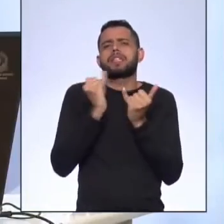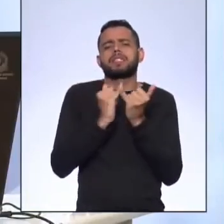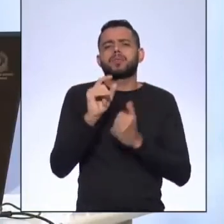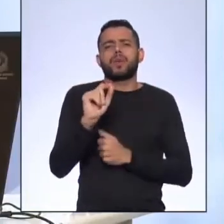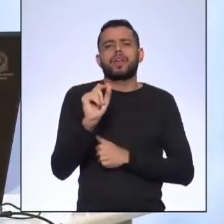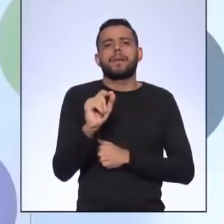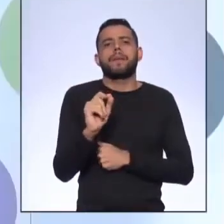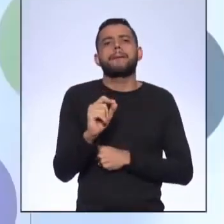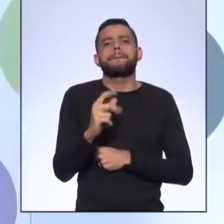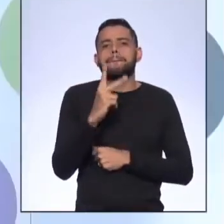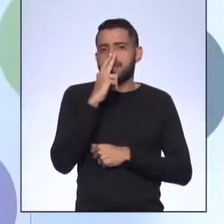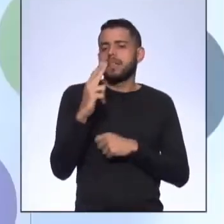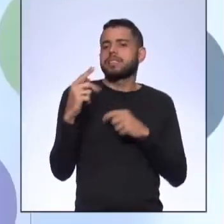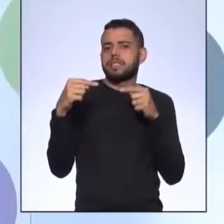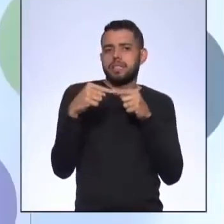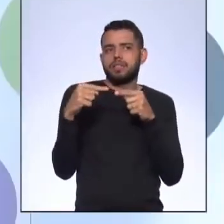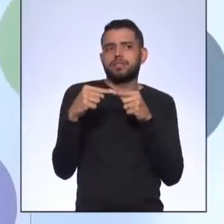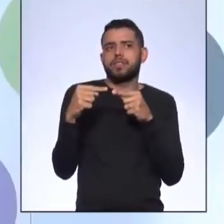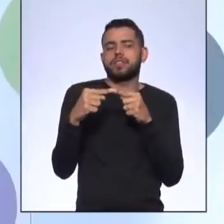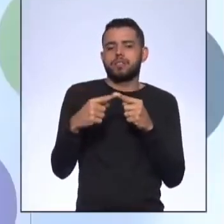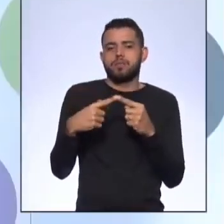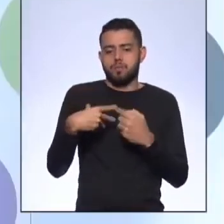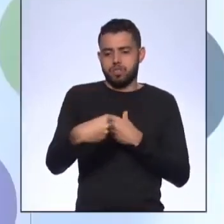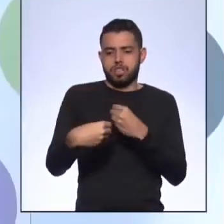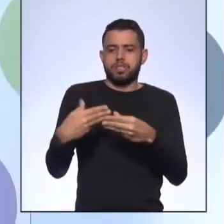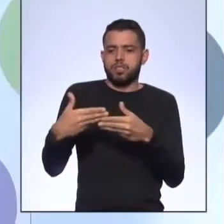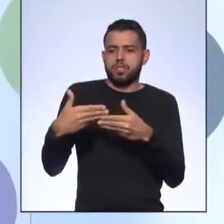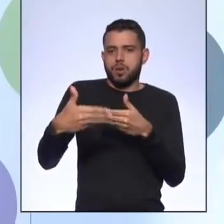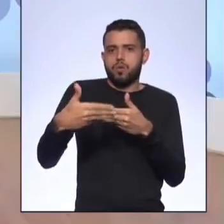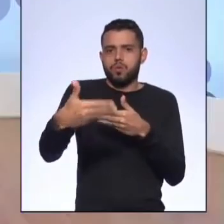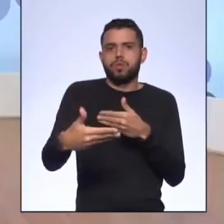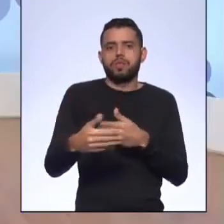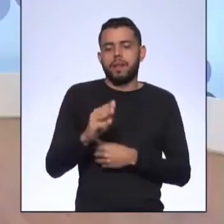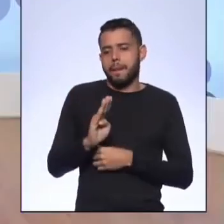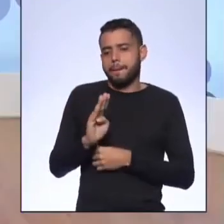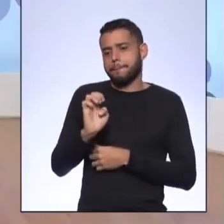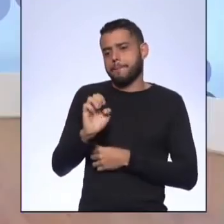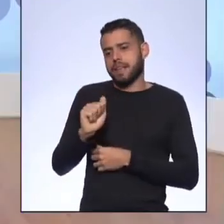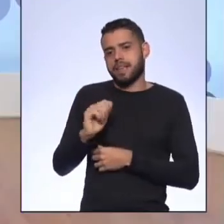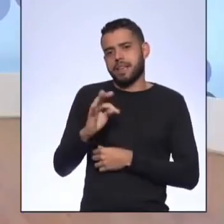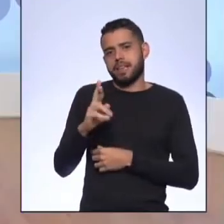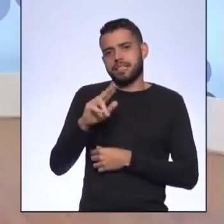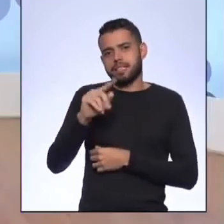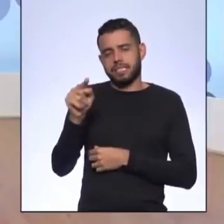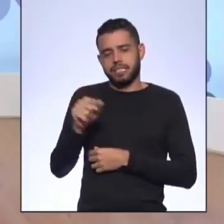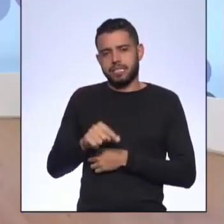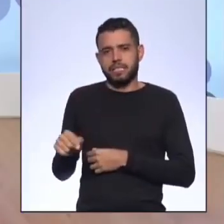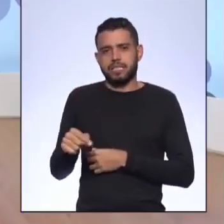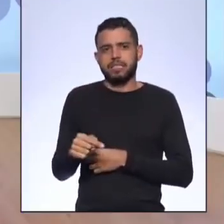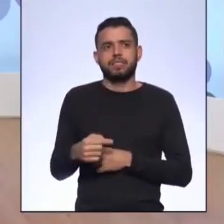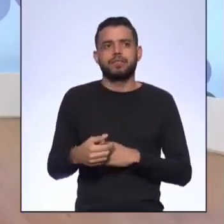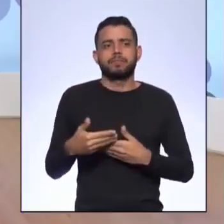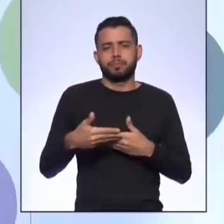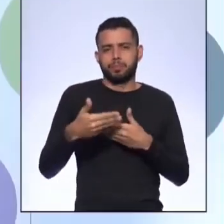que tem a ver com pular uma geração, enfim. Beatriz. Com a Beatriz, falando de pular uma geração. Aí, então,